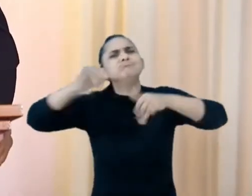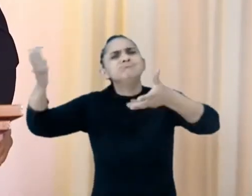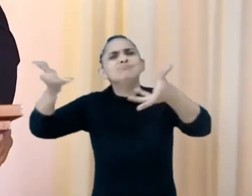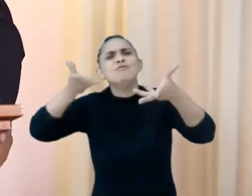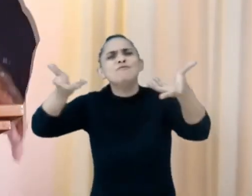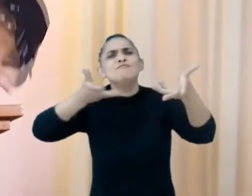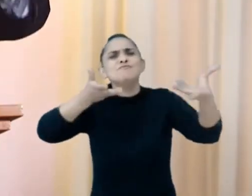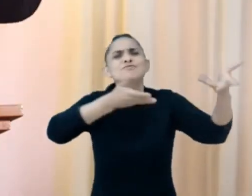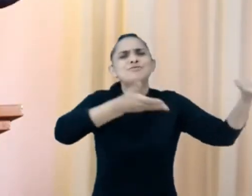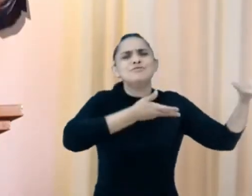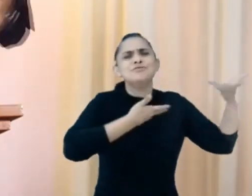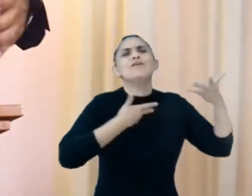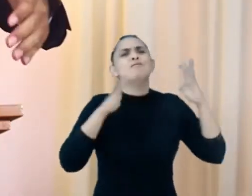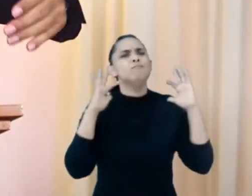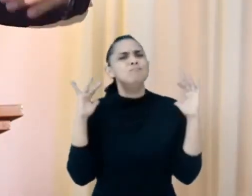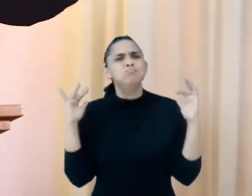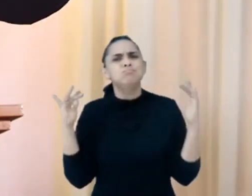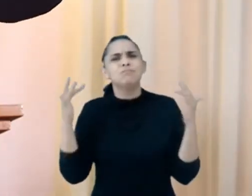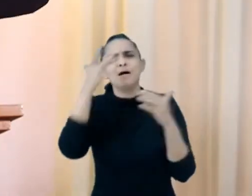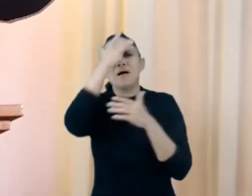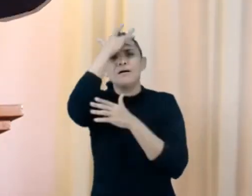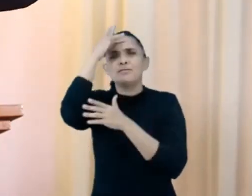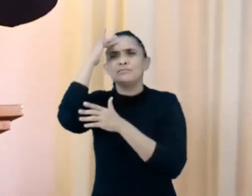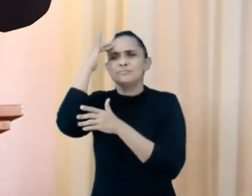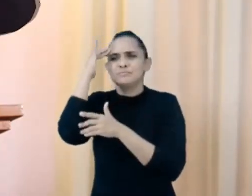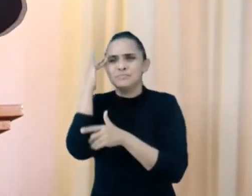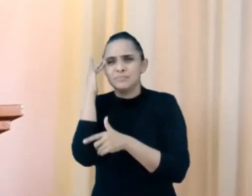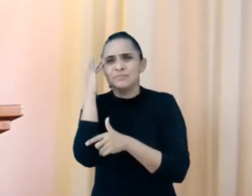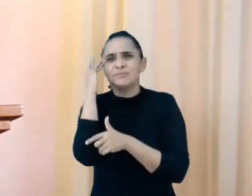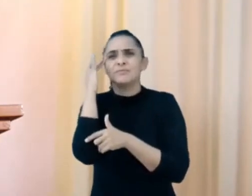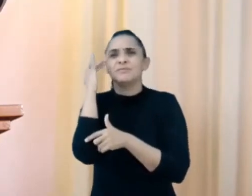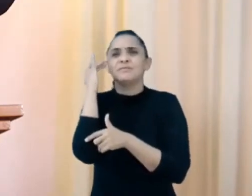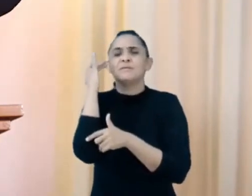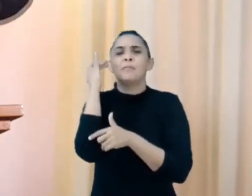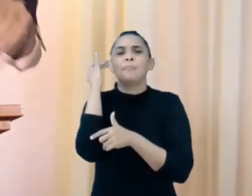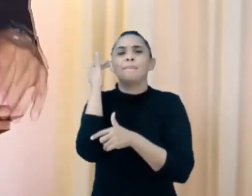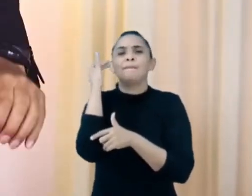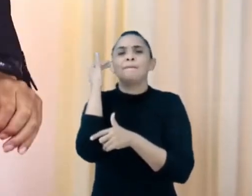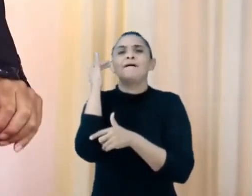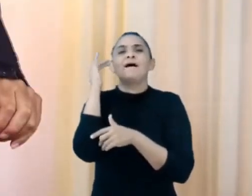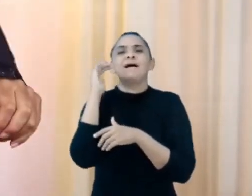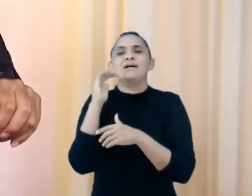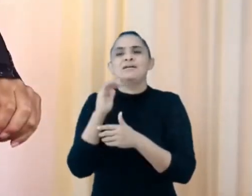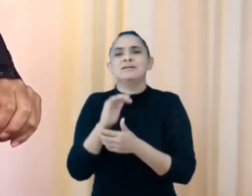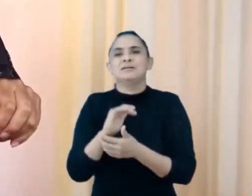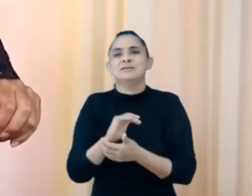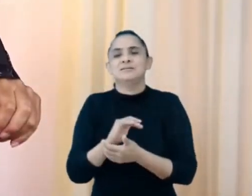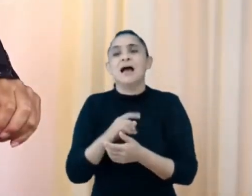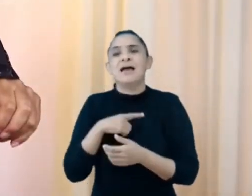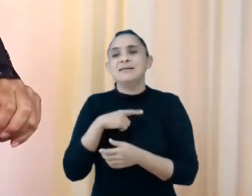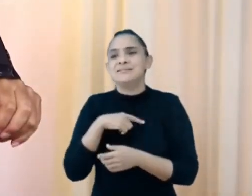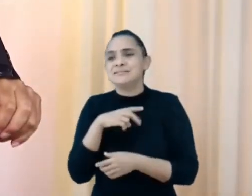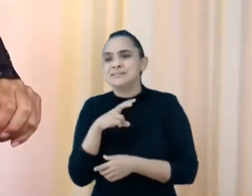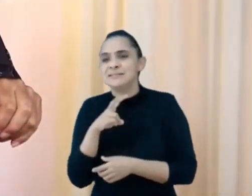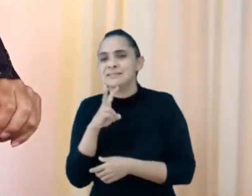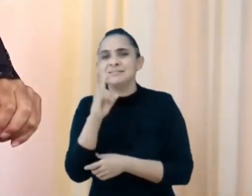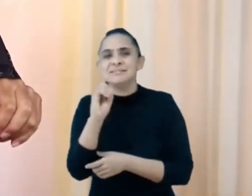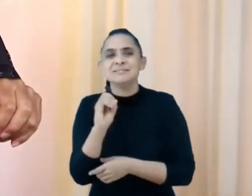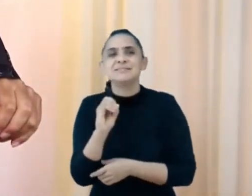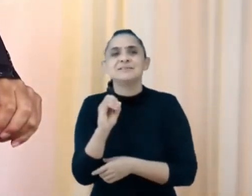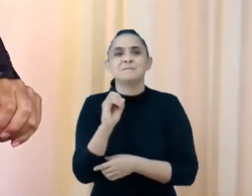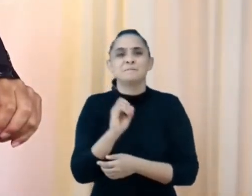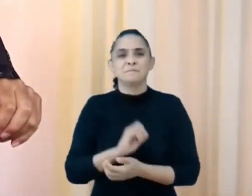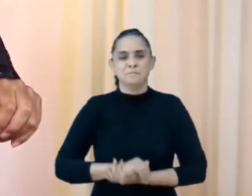pé. Na noite seguinte ele colocou mais 10, mais 20. Eu sei que no final haviam 50 cadeiras a mais. E todas